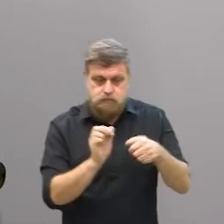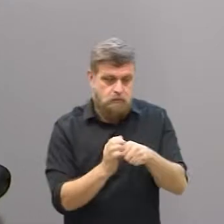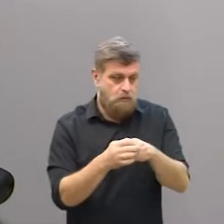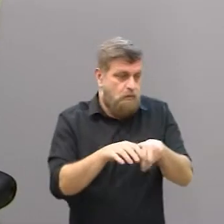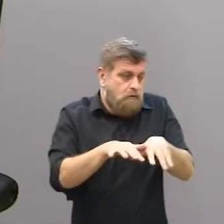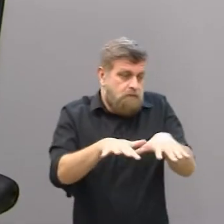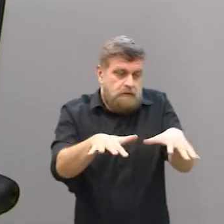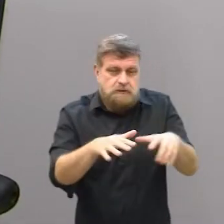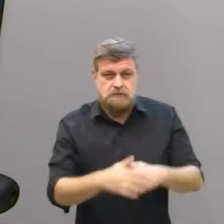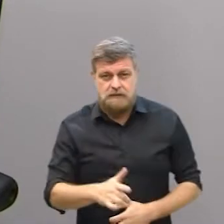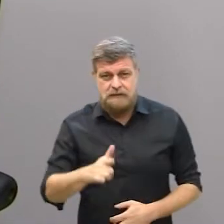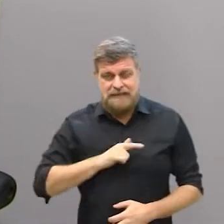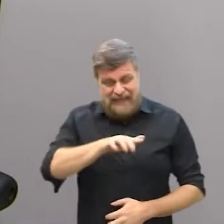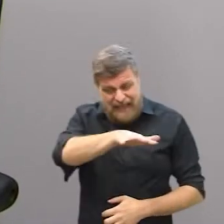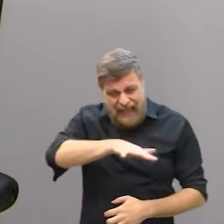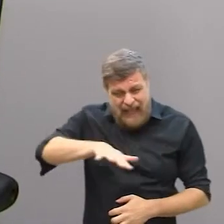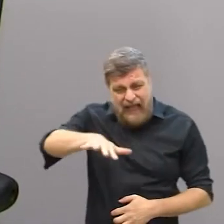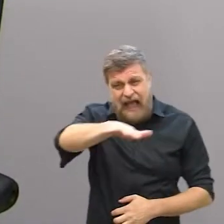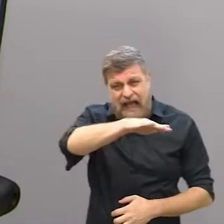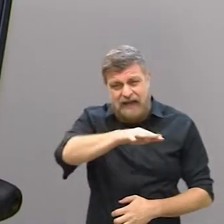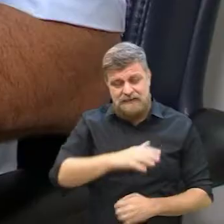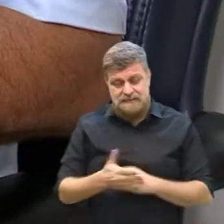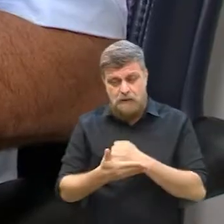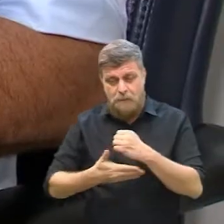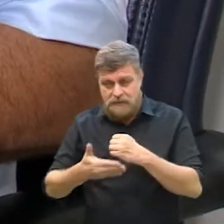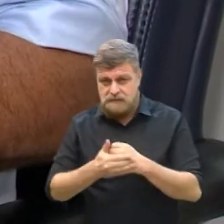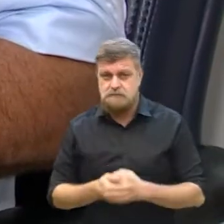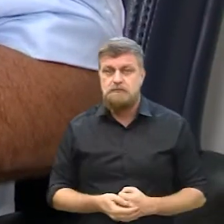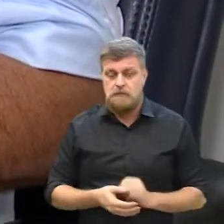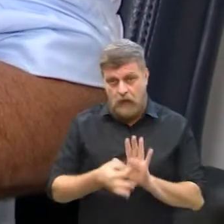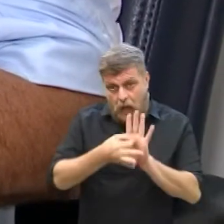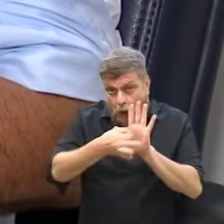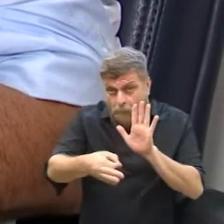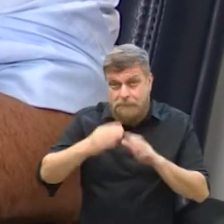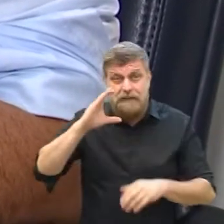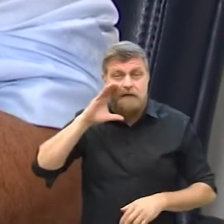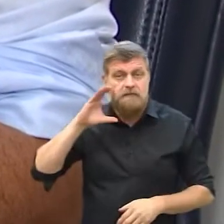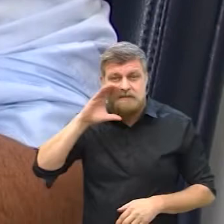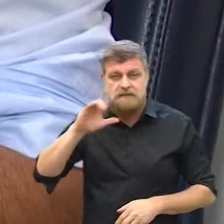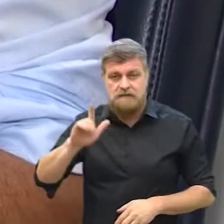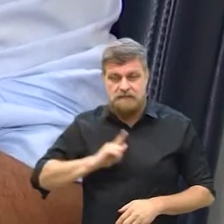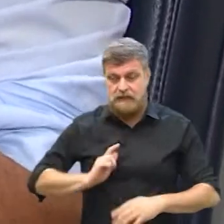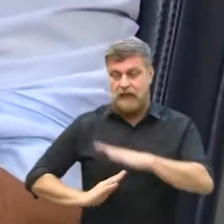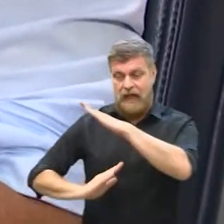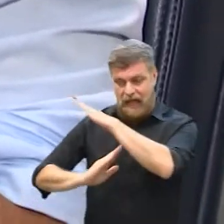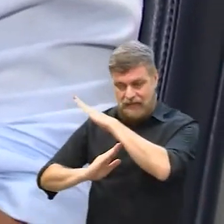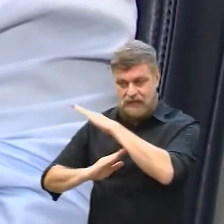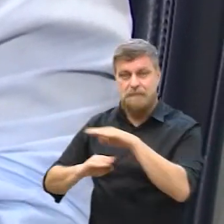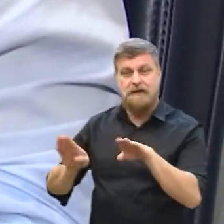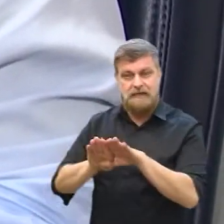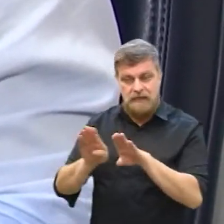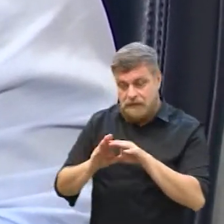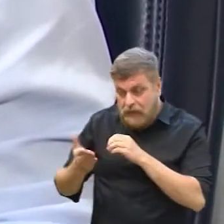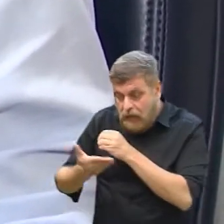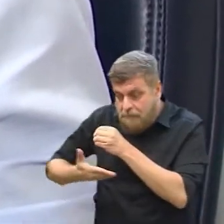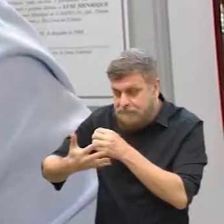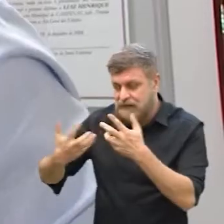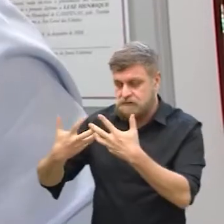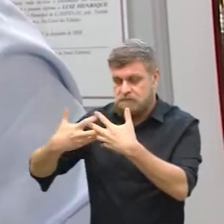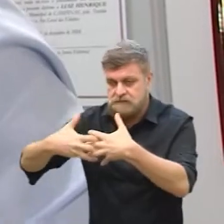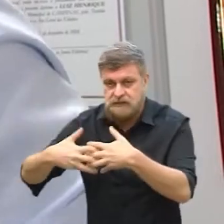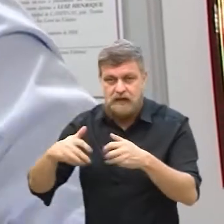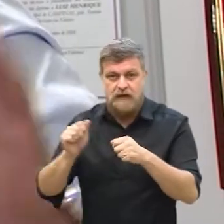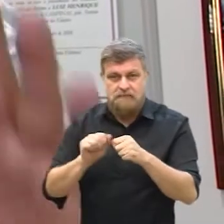à Covid. São setores essenciais. Ainda de acordo com o parlamentar, incluir o legislativo como serviço